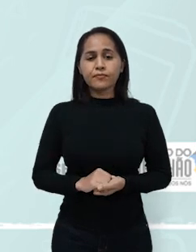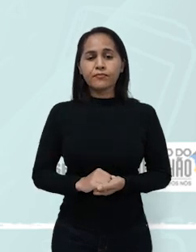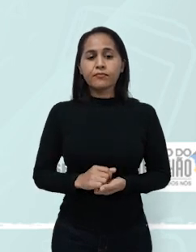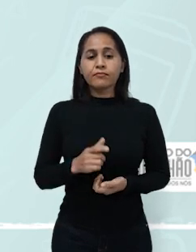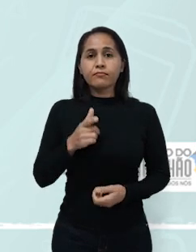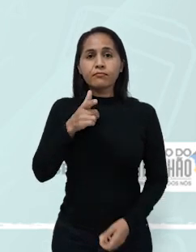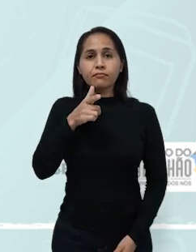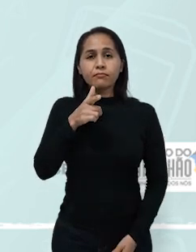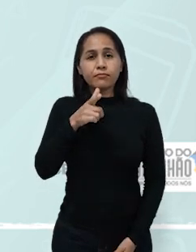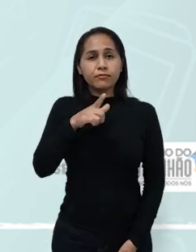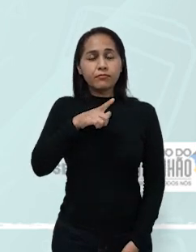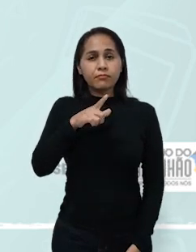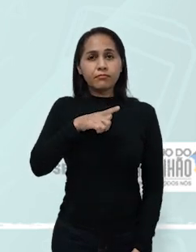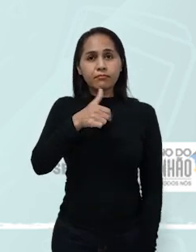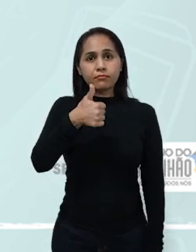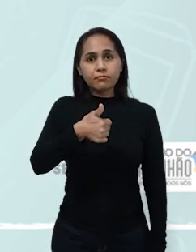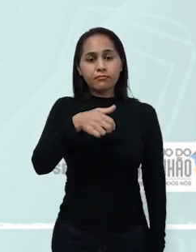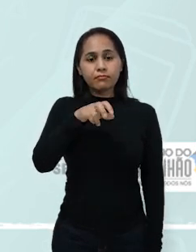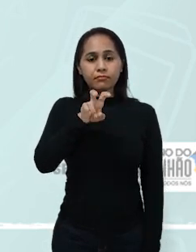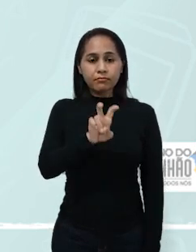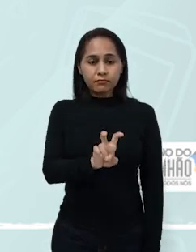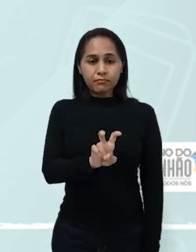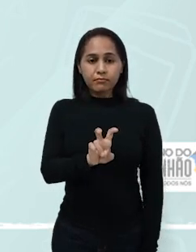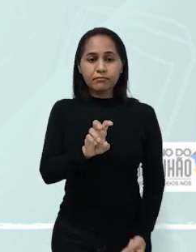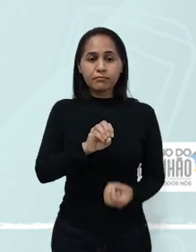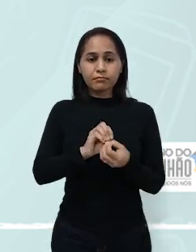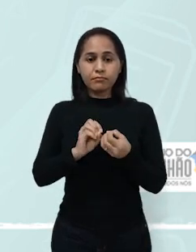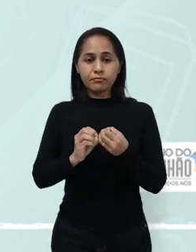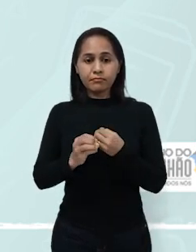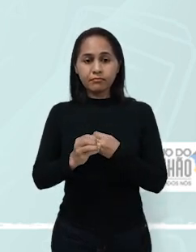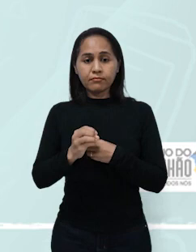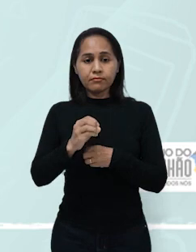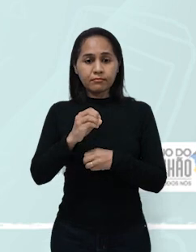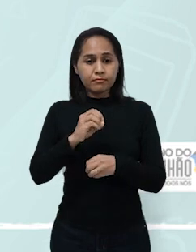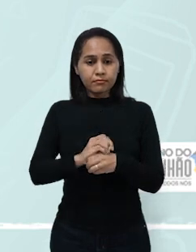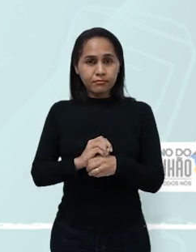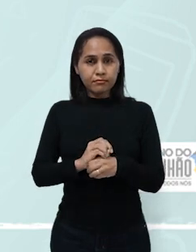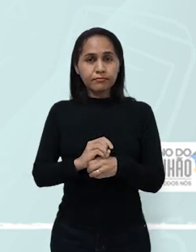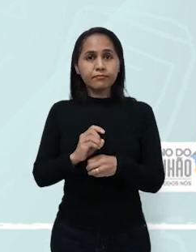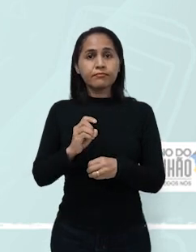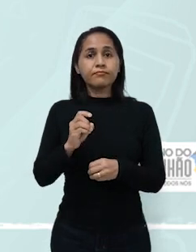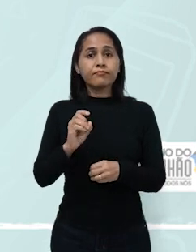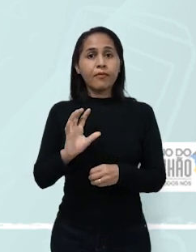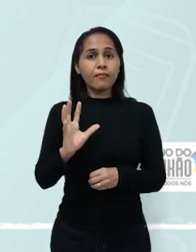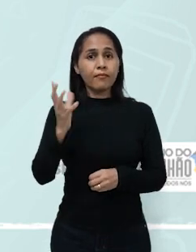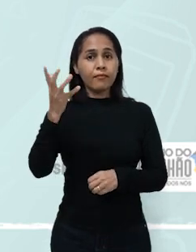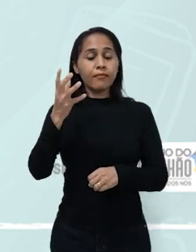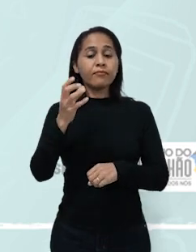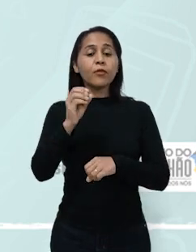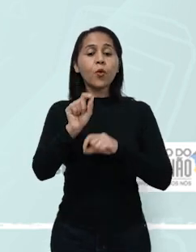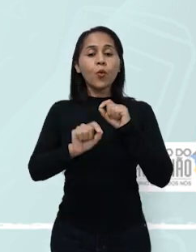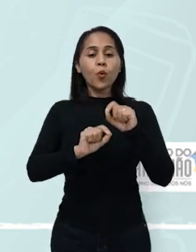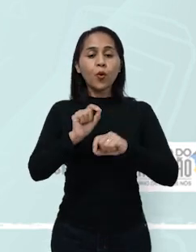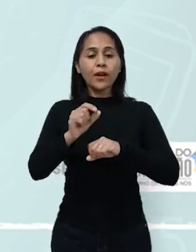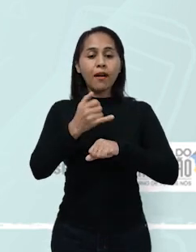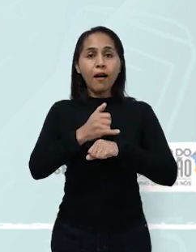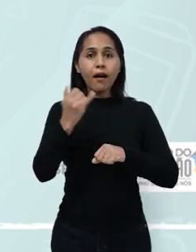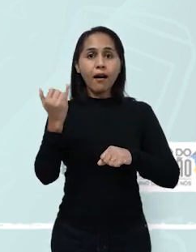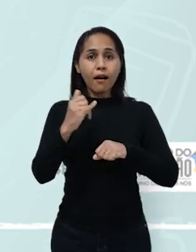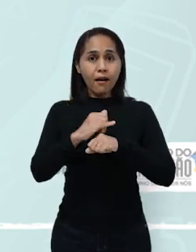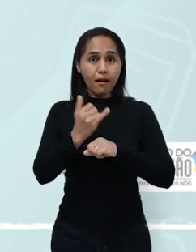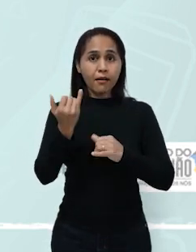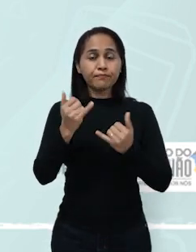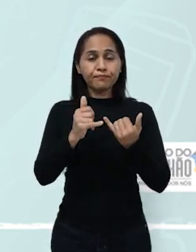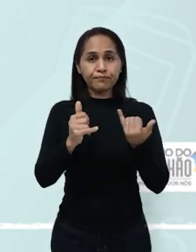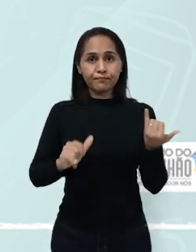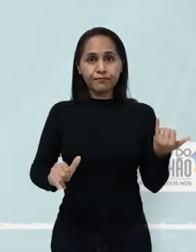15 das 600 moléculas vão sofrer a ionização, a separação. Apenas 15